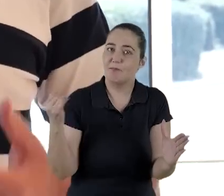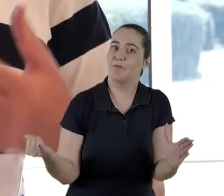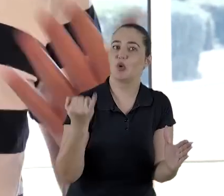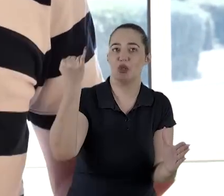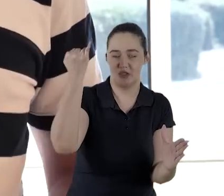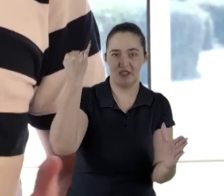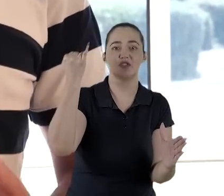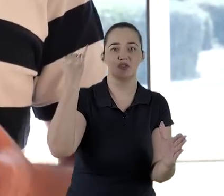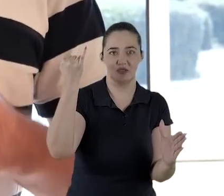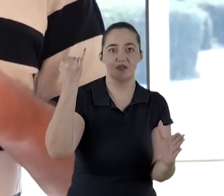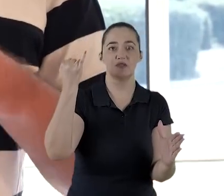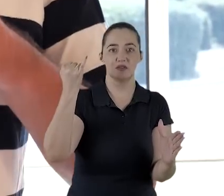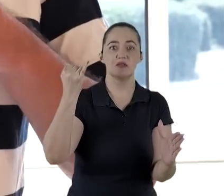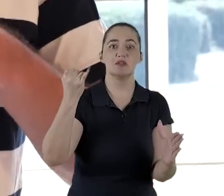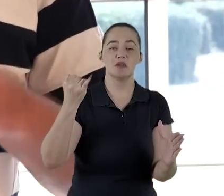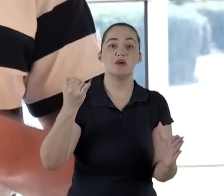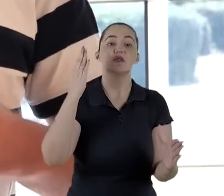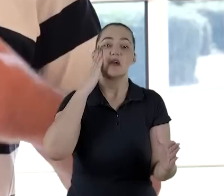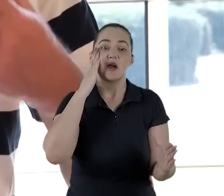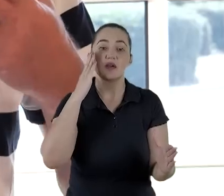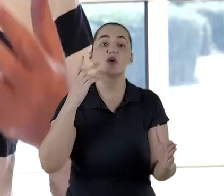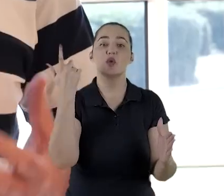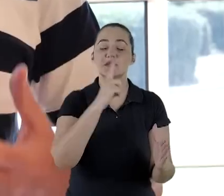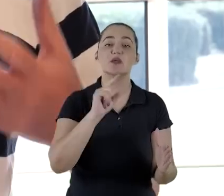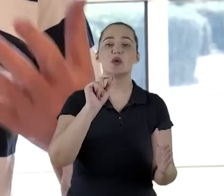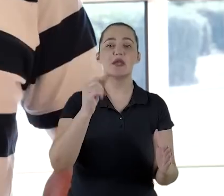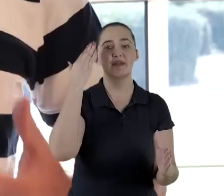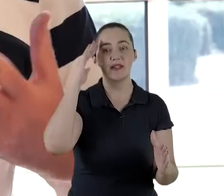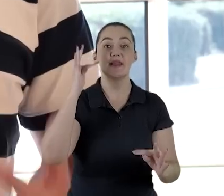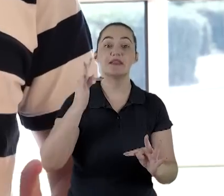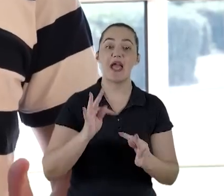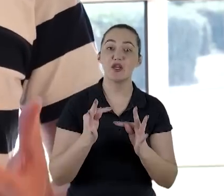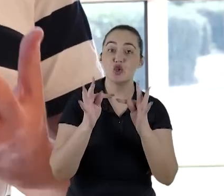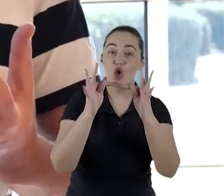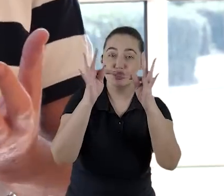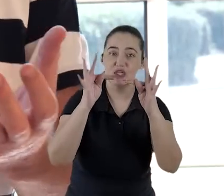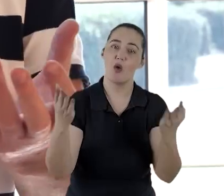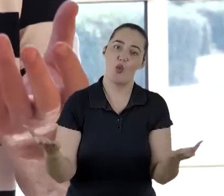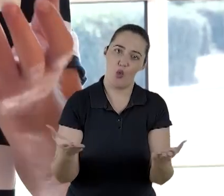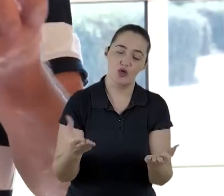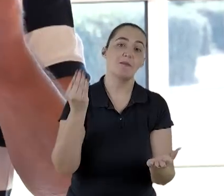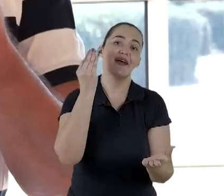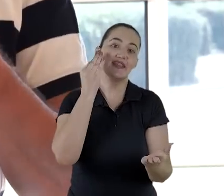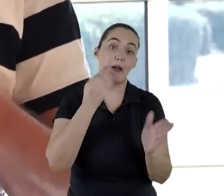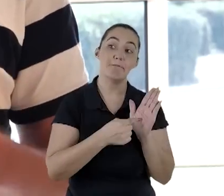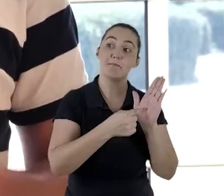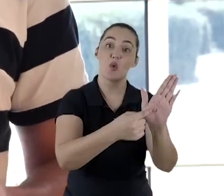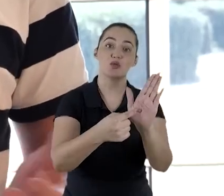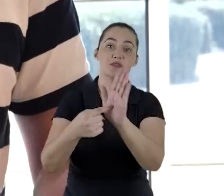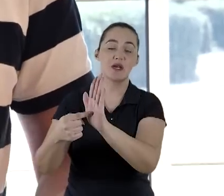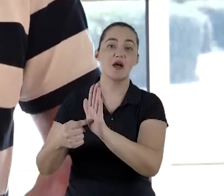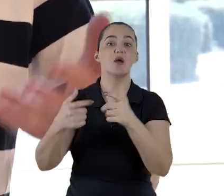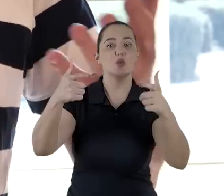central, é fantástico. E eu sempre digo que o Estado de Israel investe muito em tecnologia para tentar trazer para os visitantes